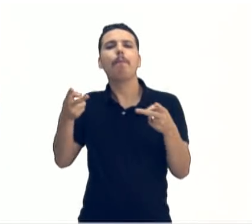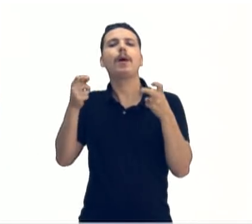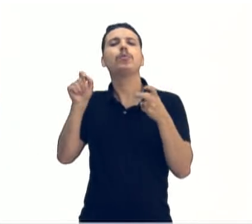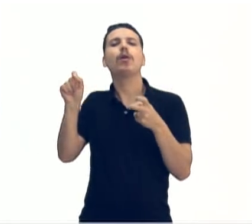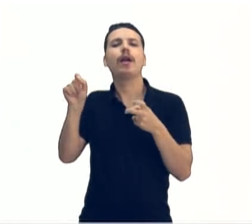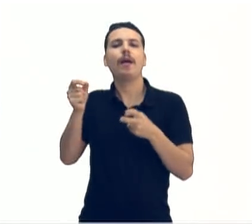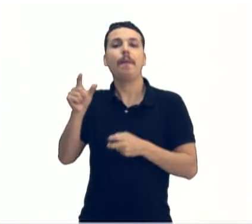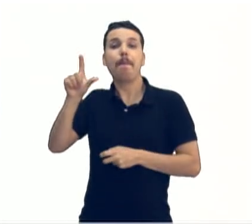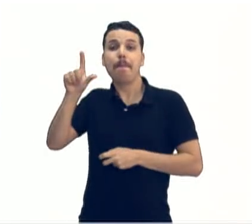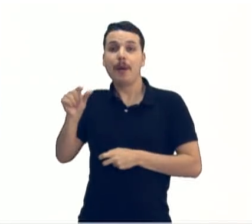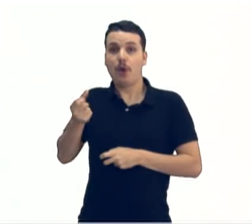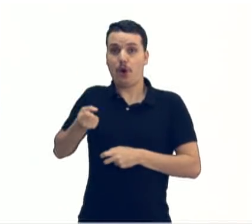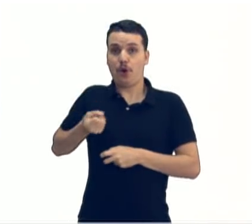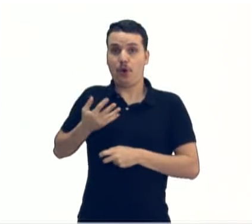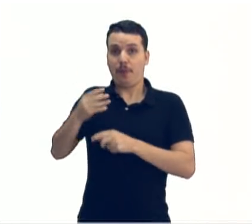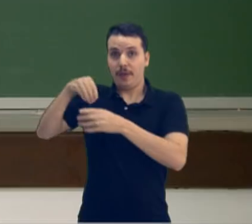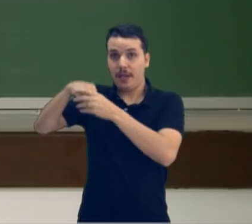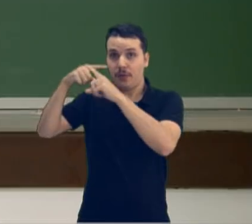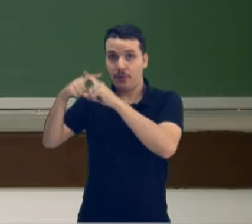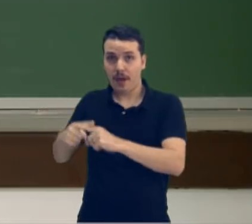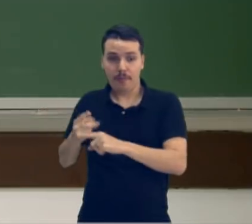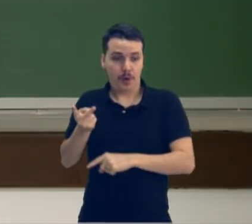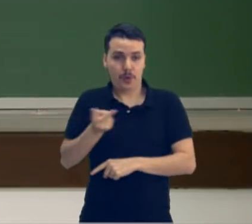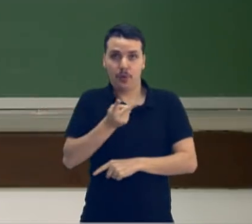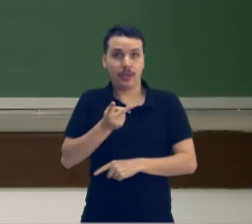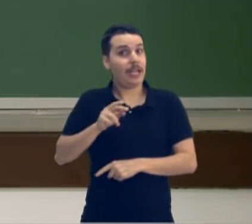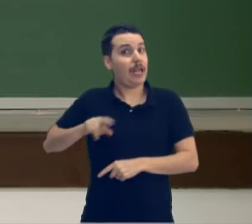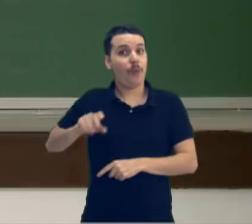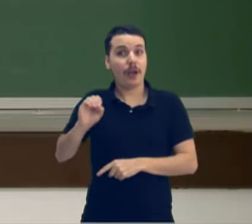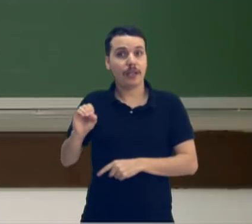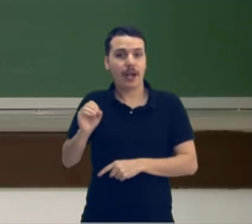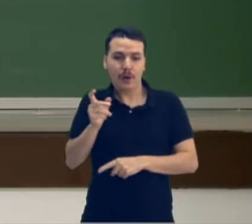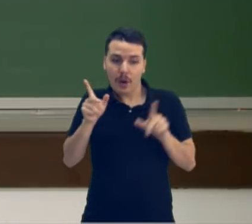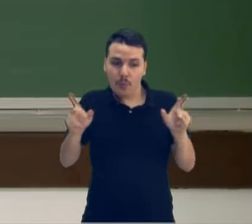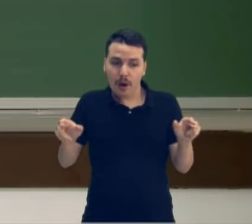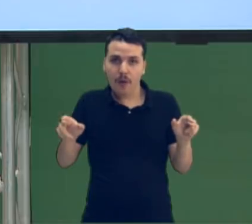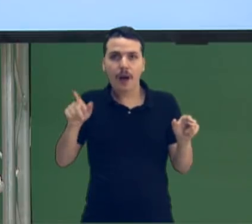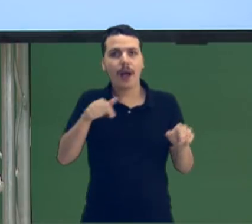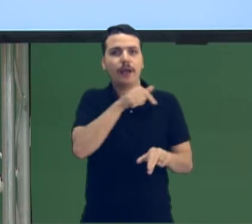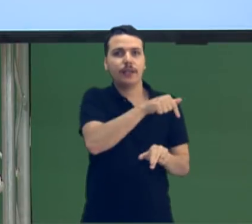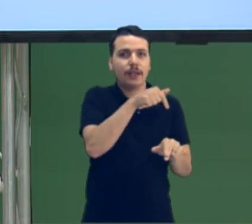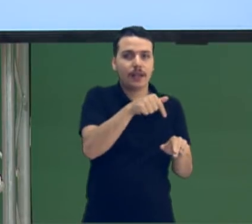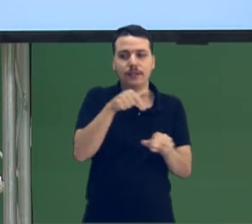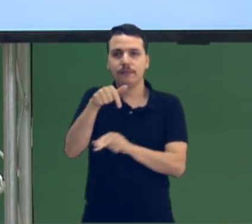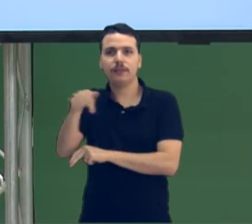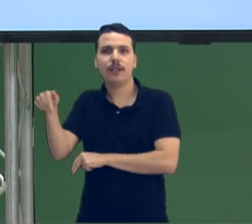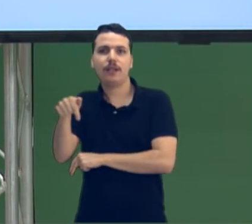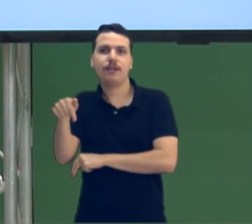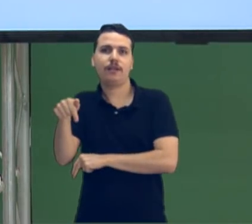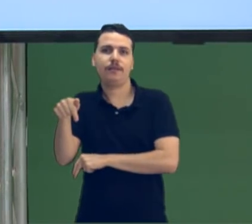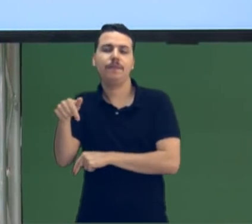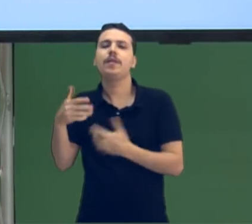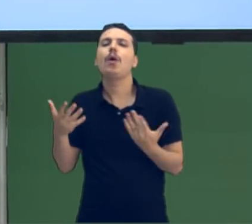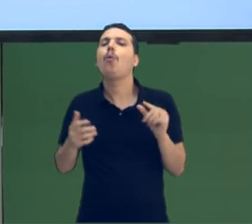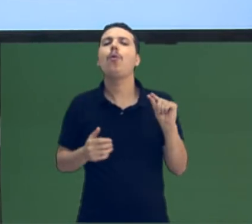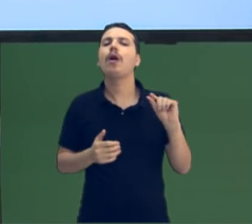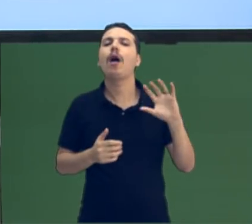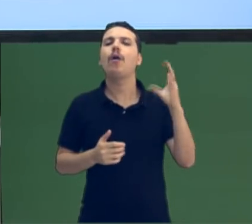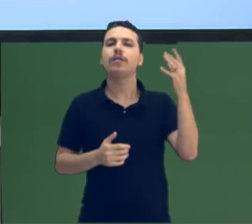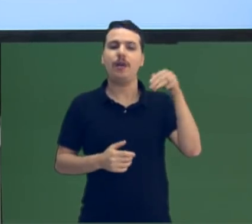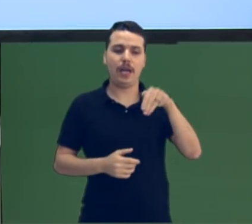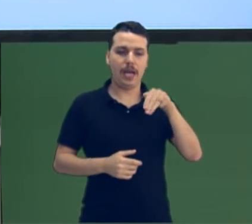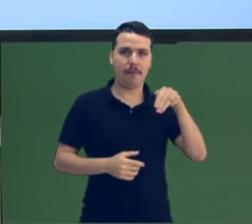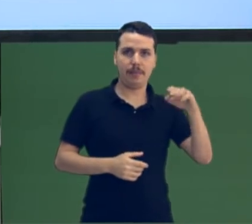o menor múltiplo entre eles, diferente de 0, é o 77. E aí, o que aconteceu? O